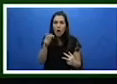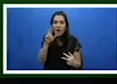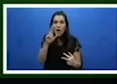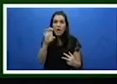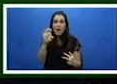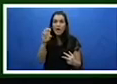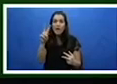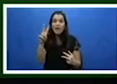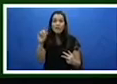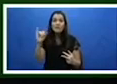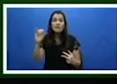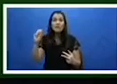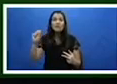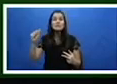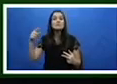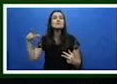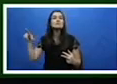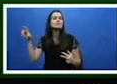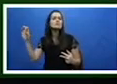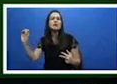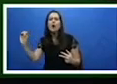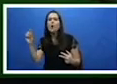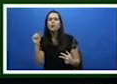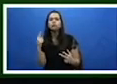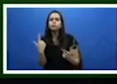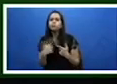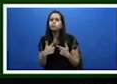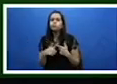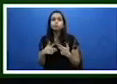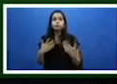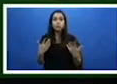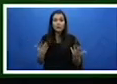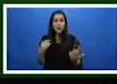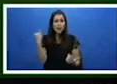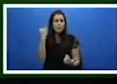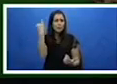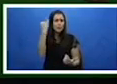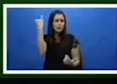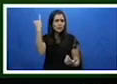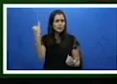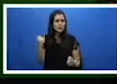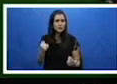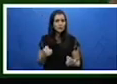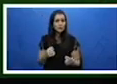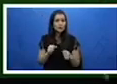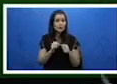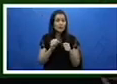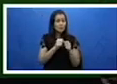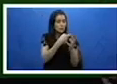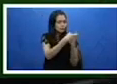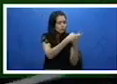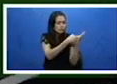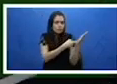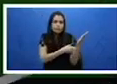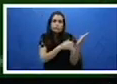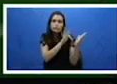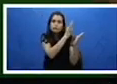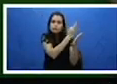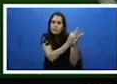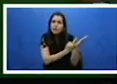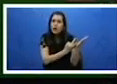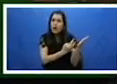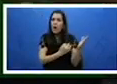Por que nós trabalhamos produção de texto e por que é tão importante uma produção de texto?